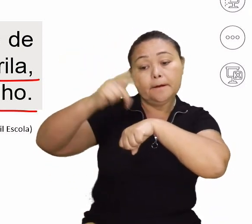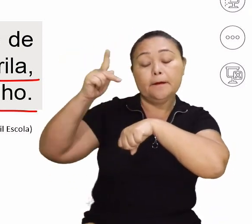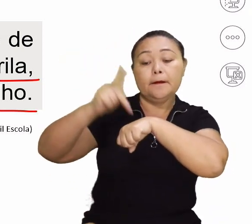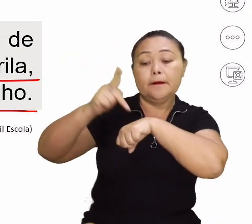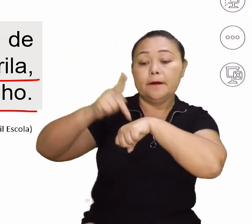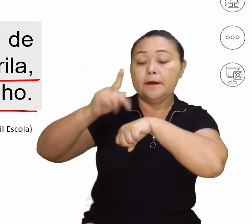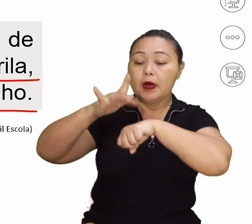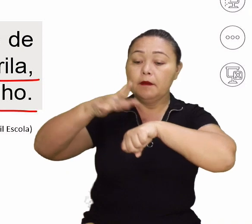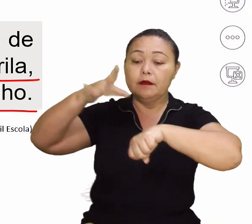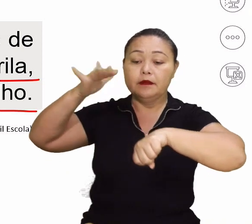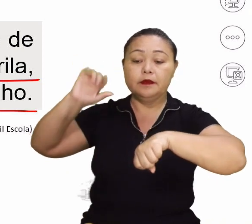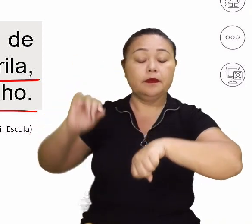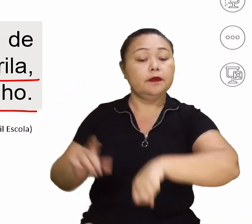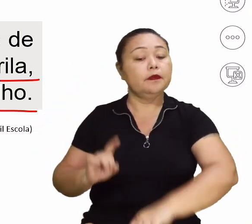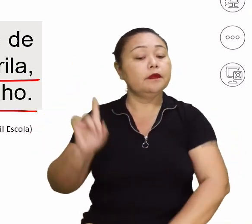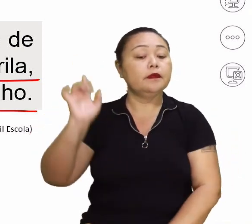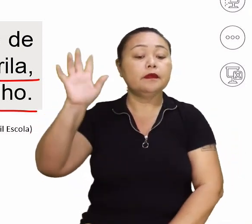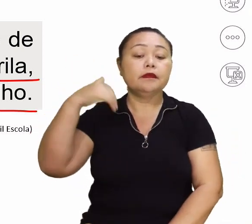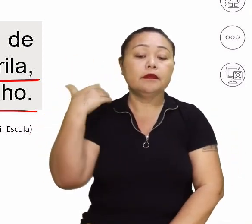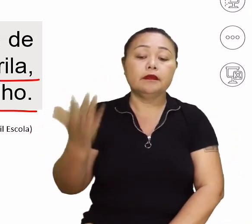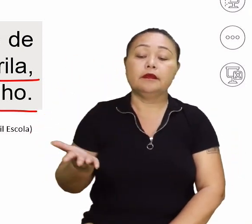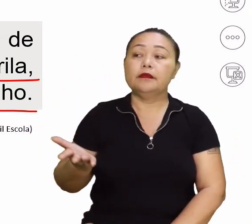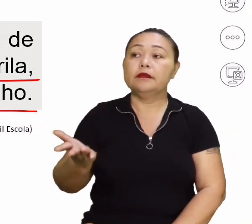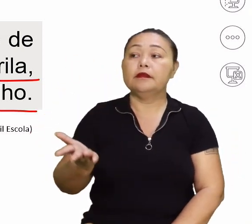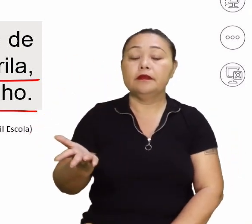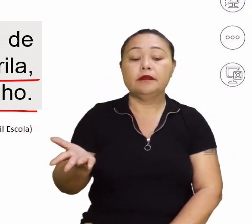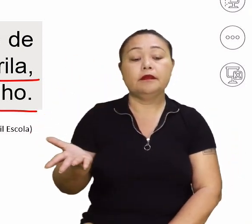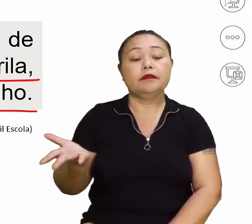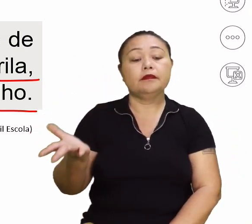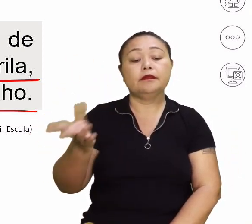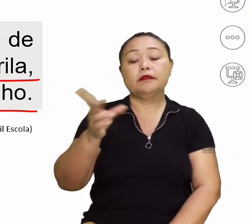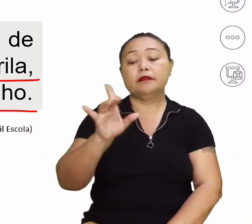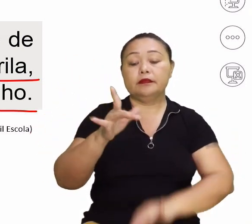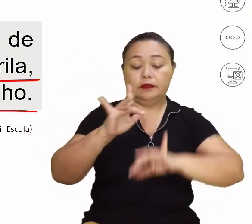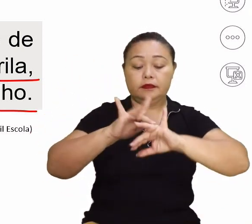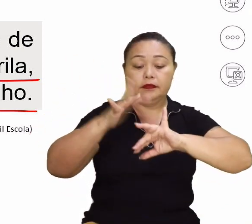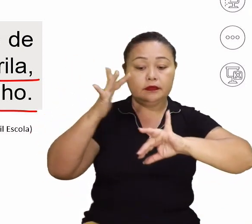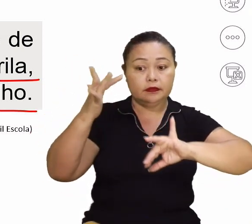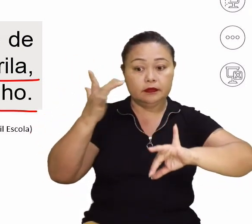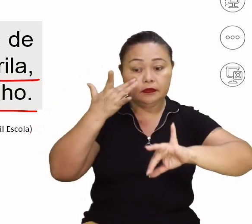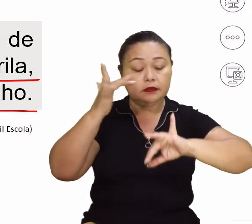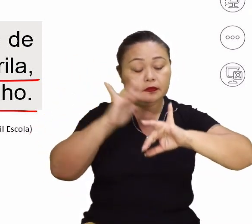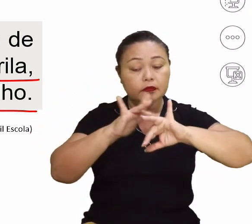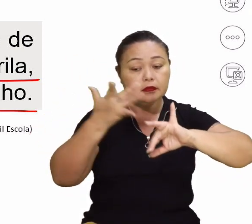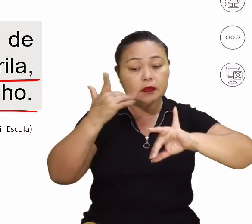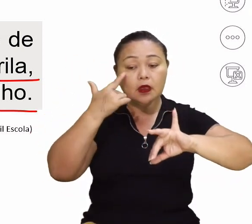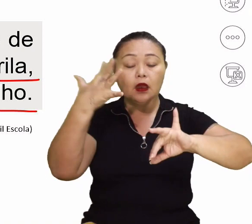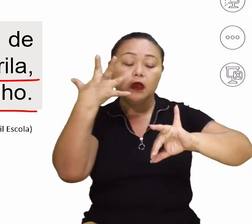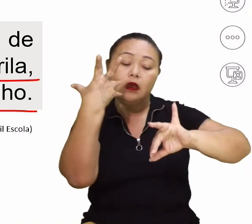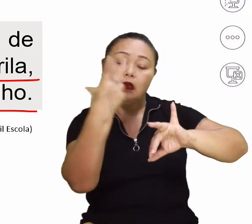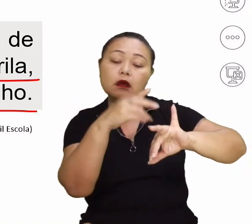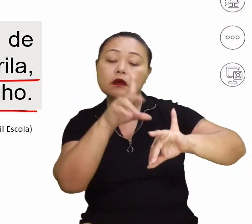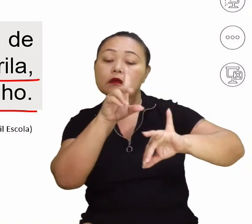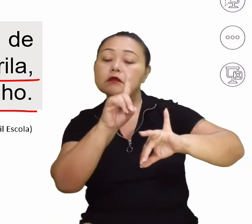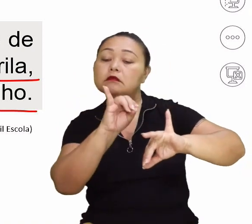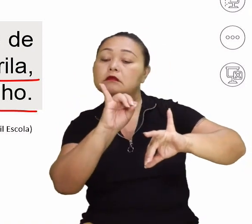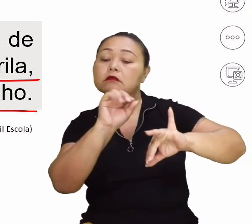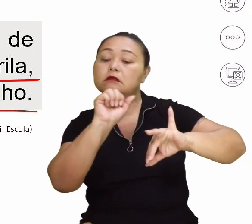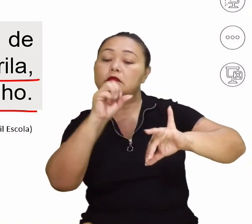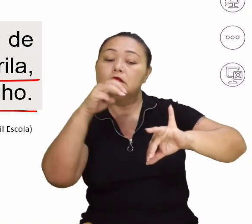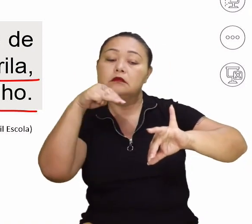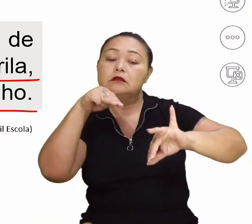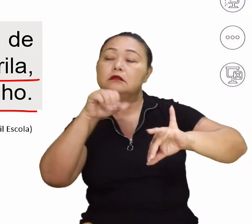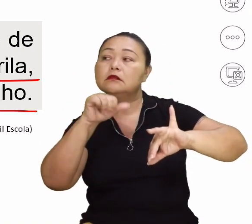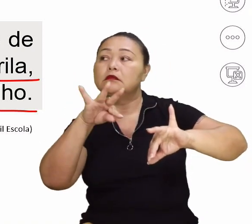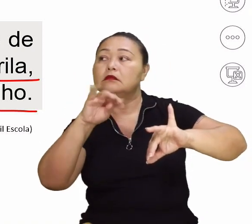preciosas, ok? Olha só, diamante. Quem não acha bonita essa palavra, hein?